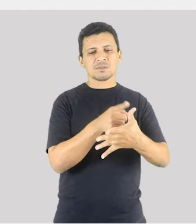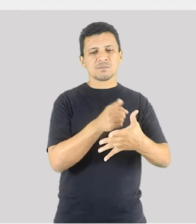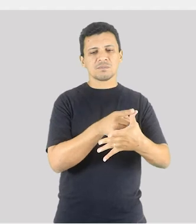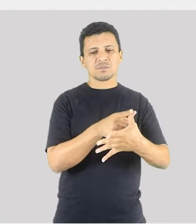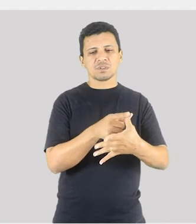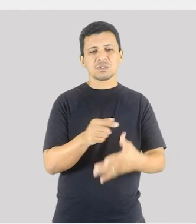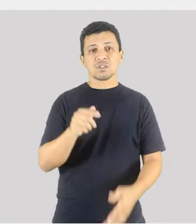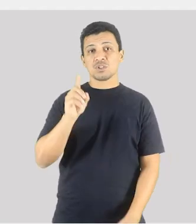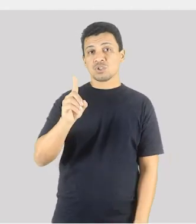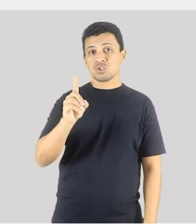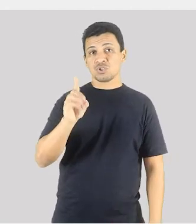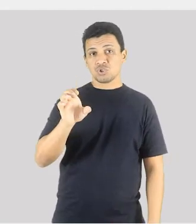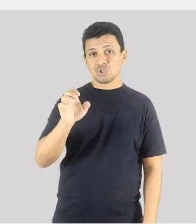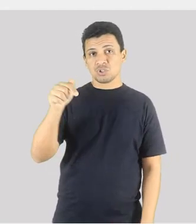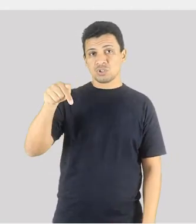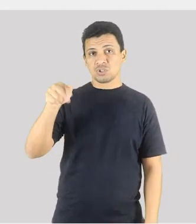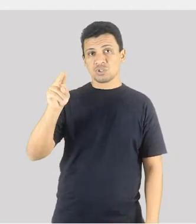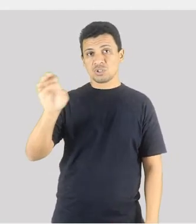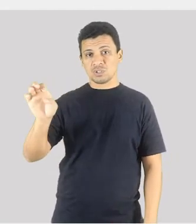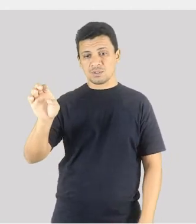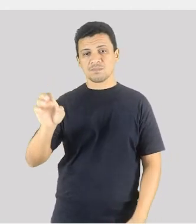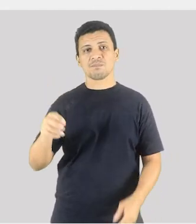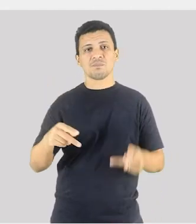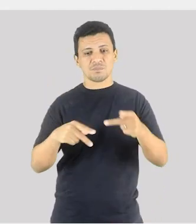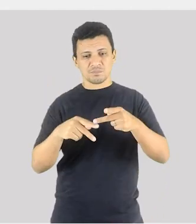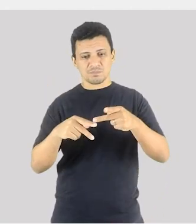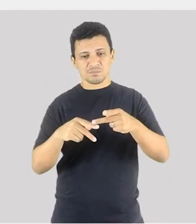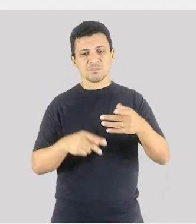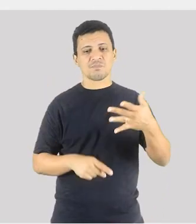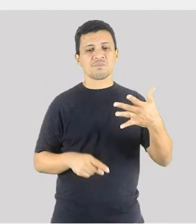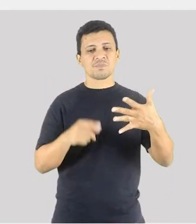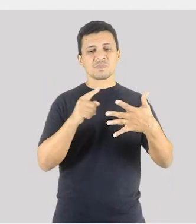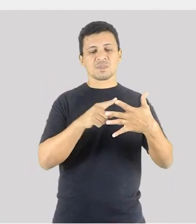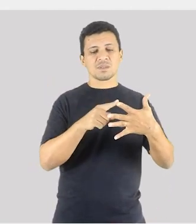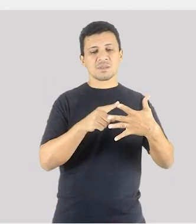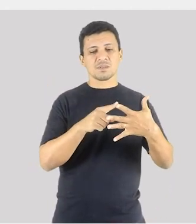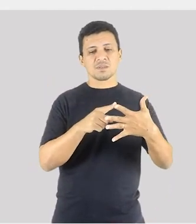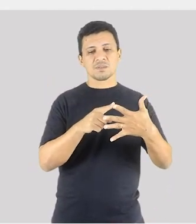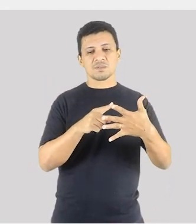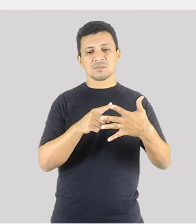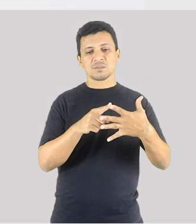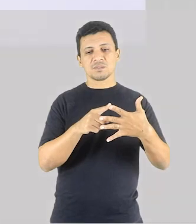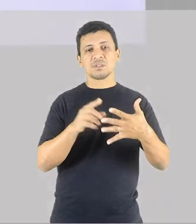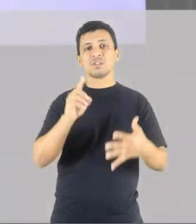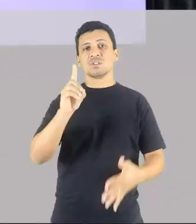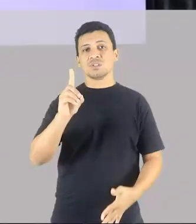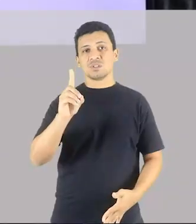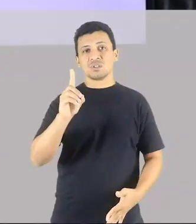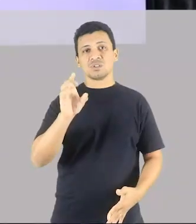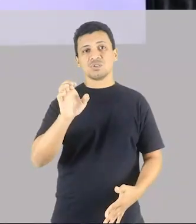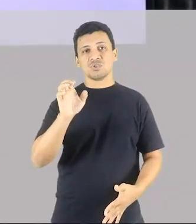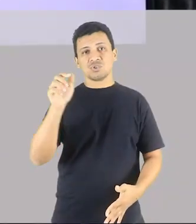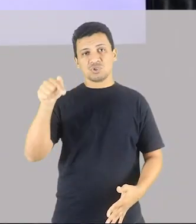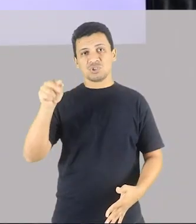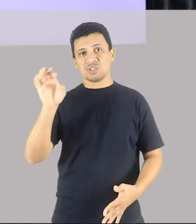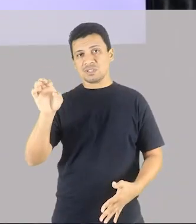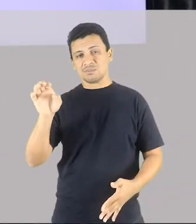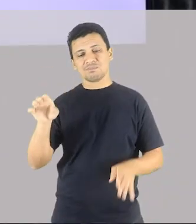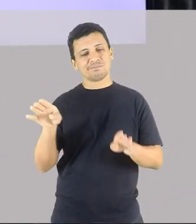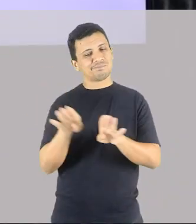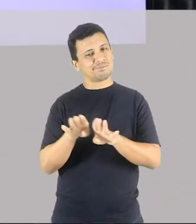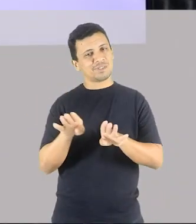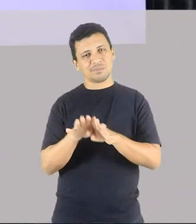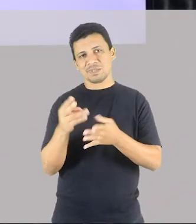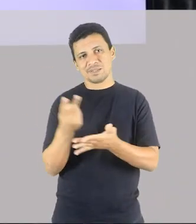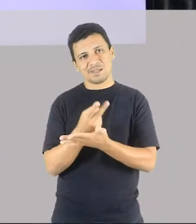de que? Todos têm preposição. Na letra B, encontra as pessoas de que você tanto fala, não é essa aqui, porque